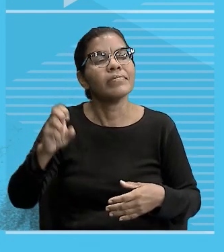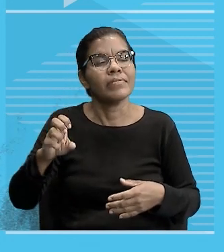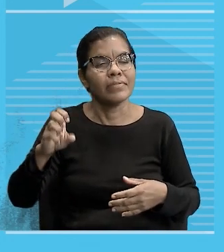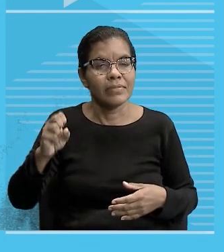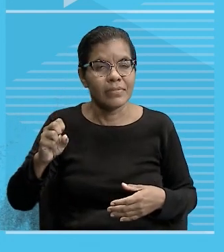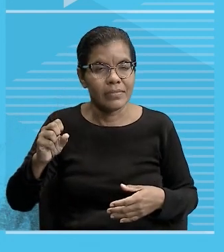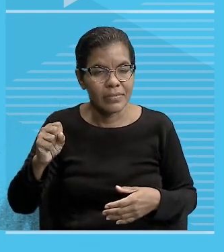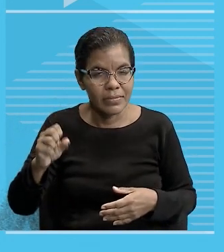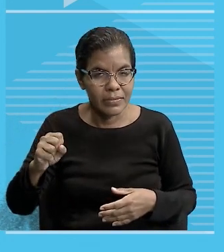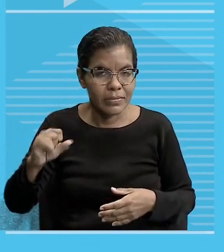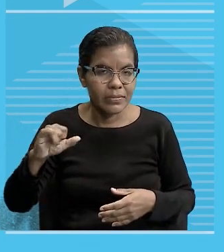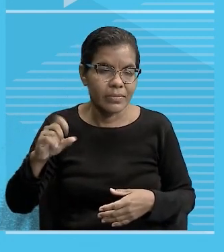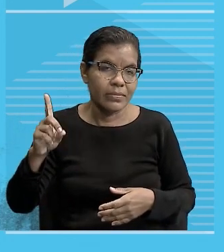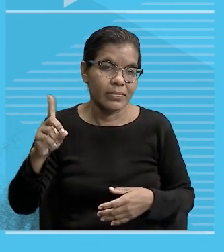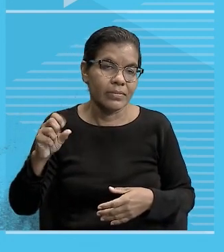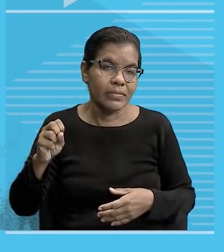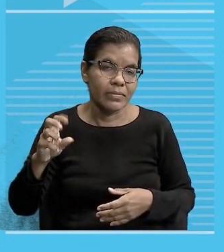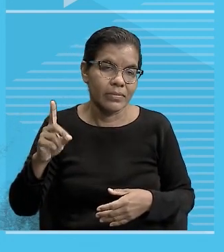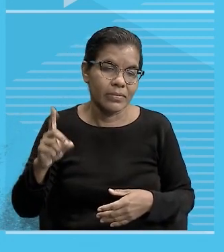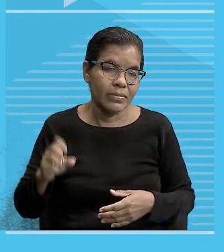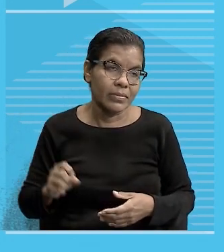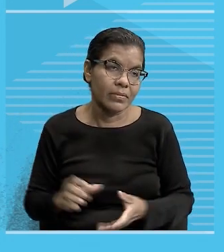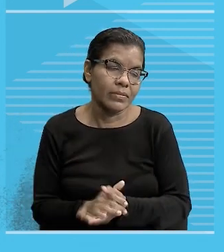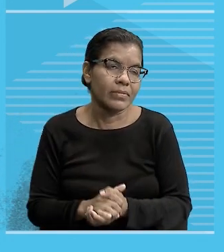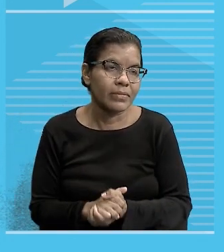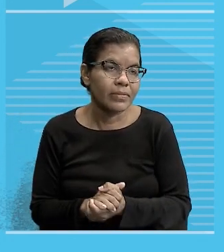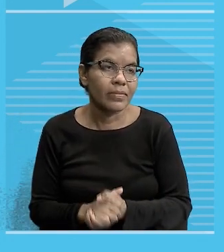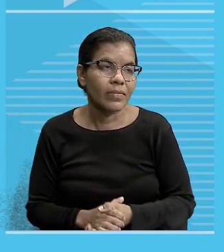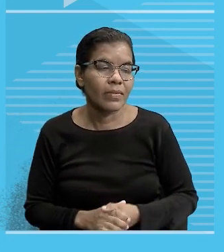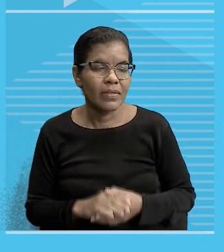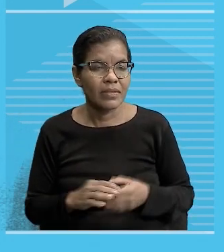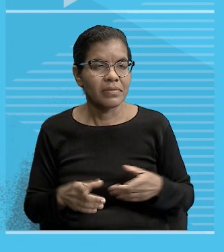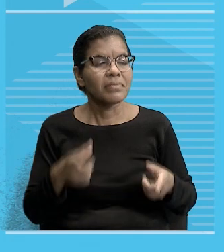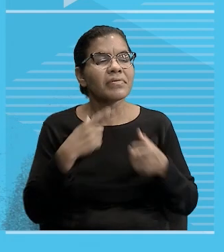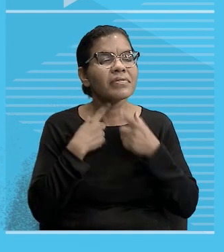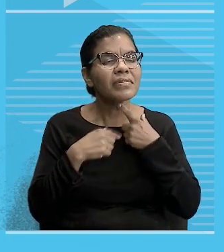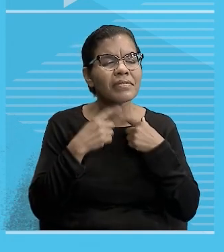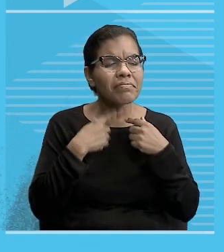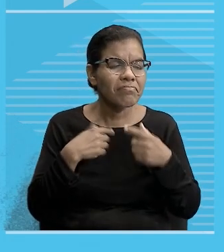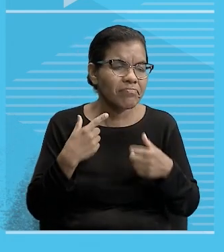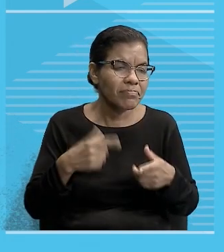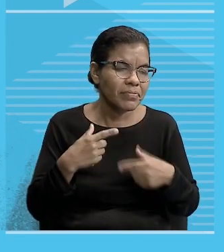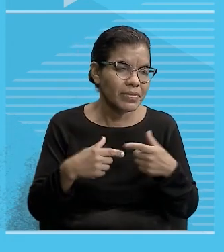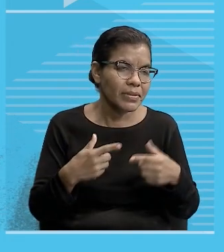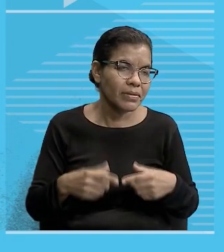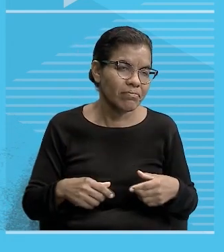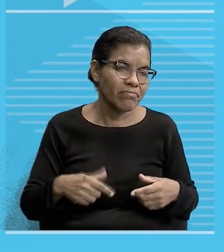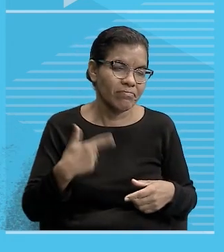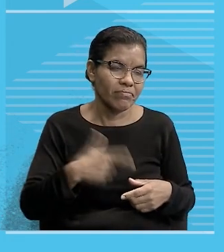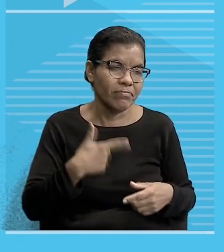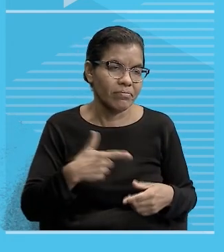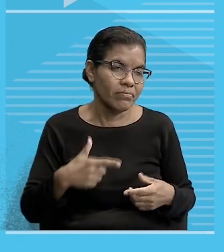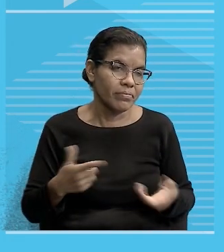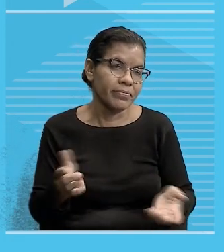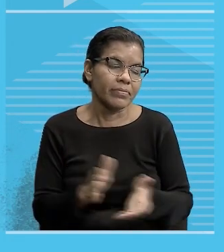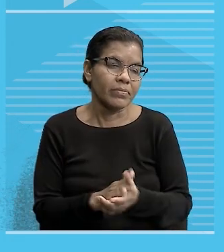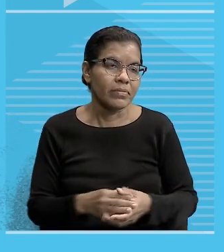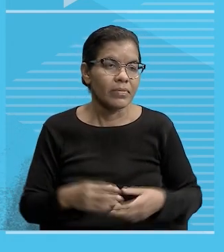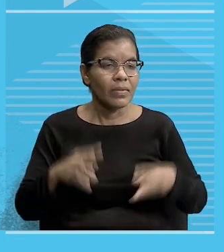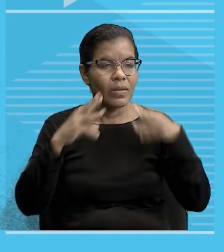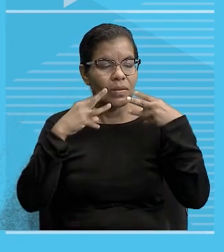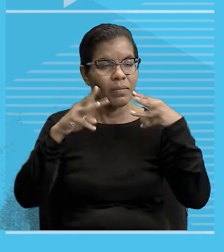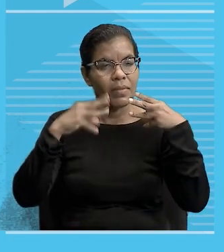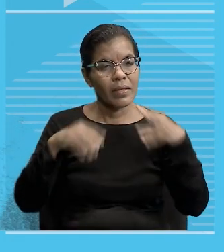lógico e desejo é algo secundário que pode ser estimulado o marketing Ele trabalha exatamente